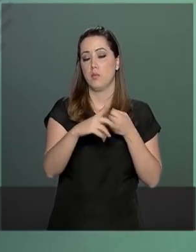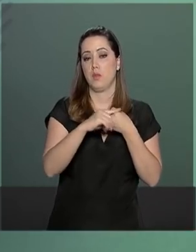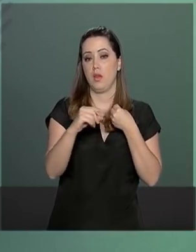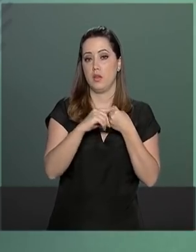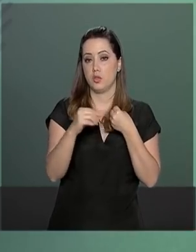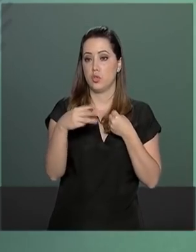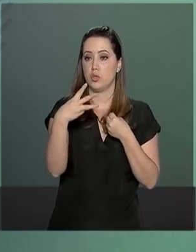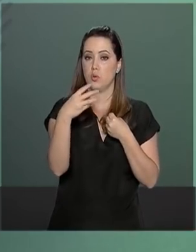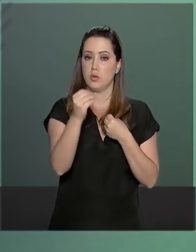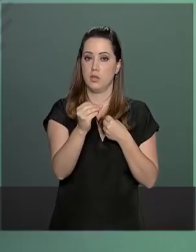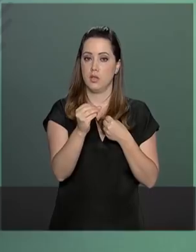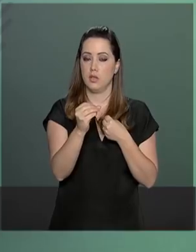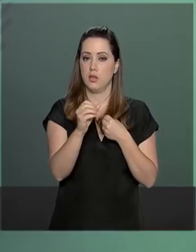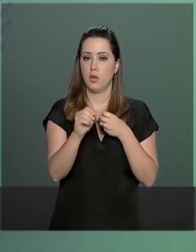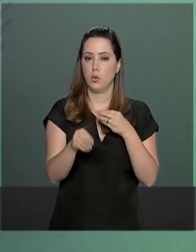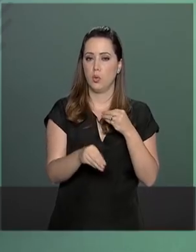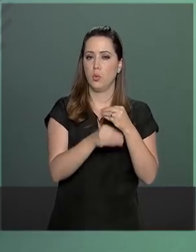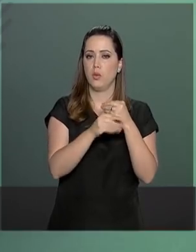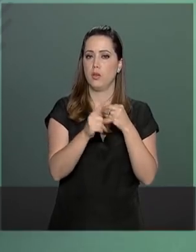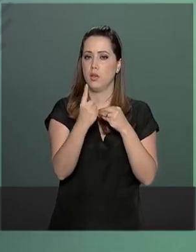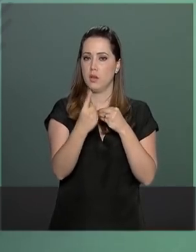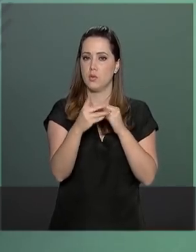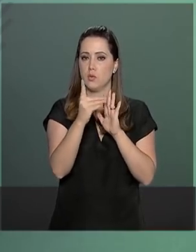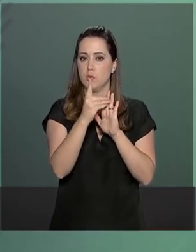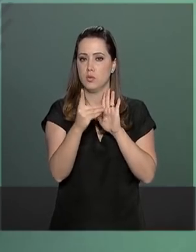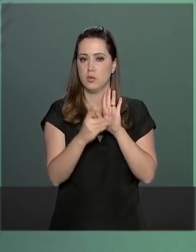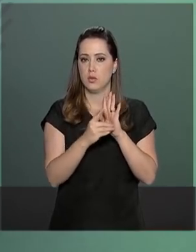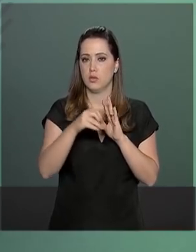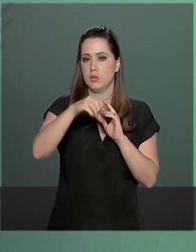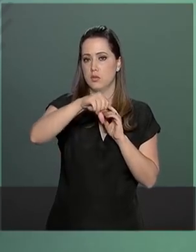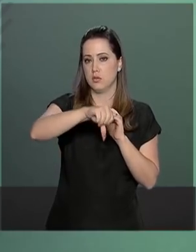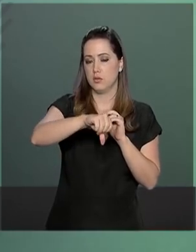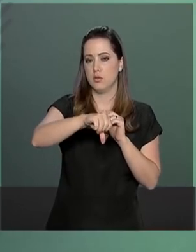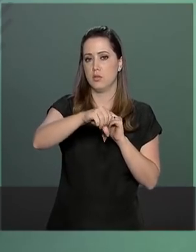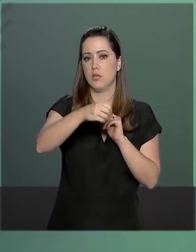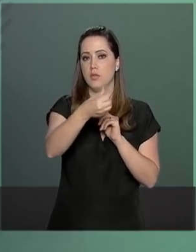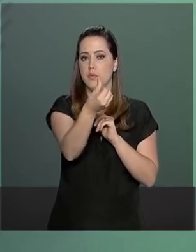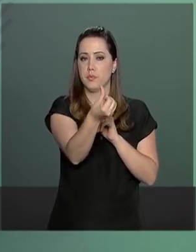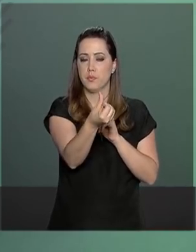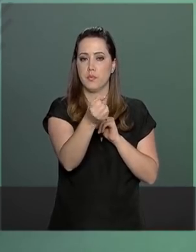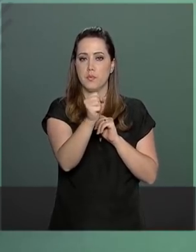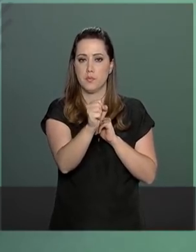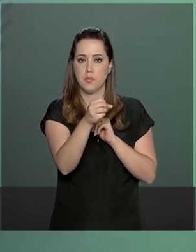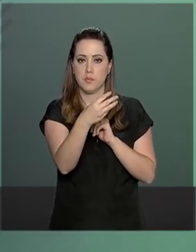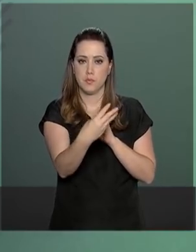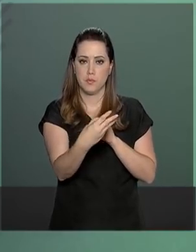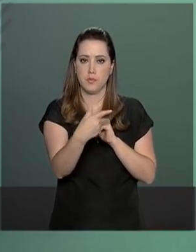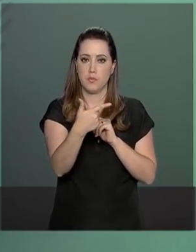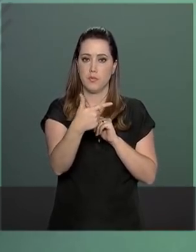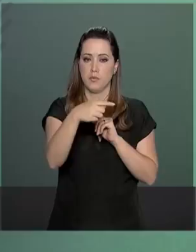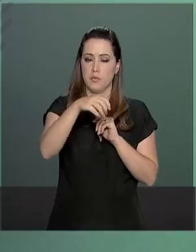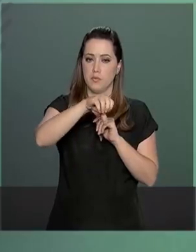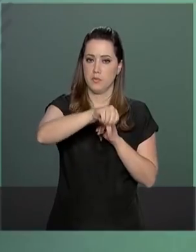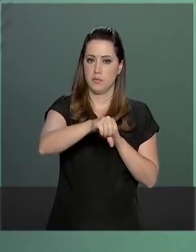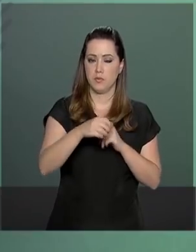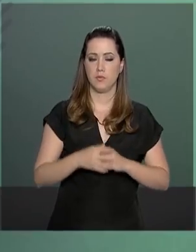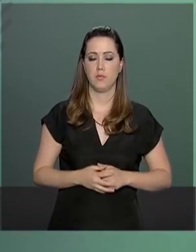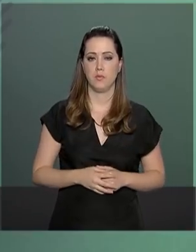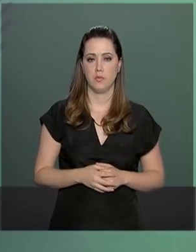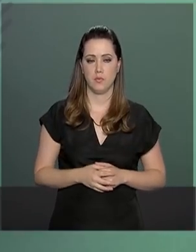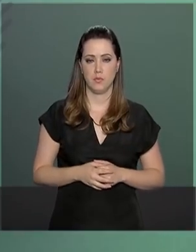do anexo 1 do decreto 9683 de 2019